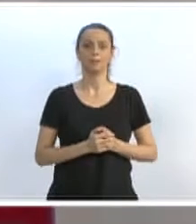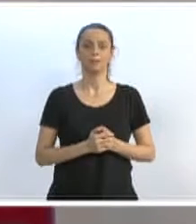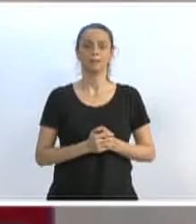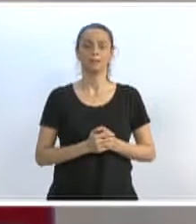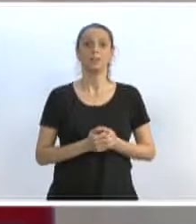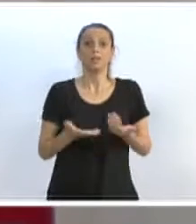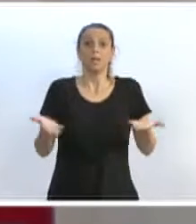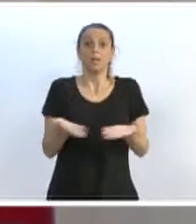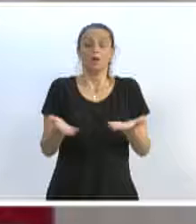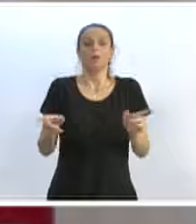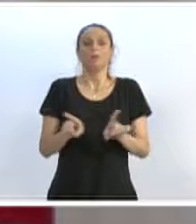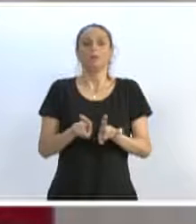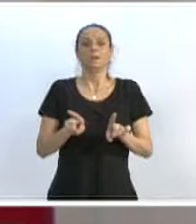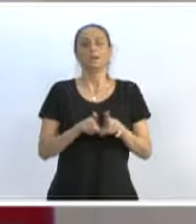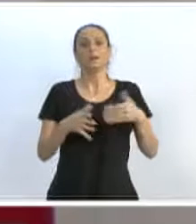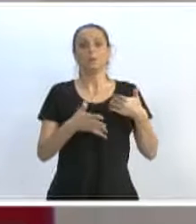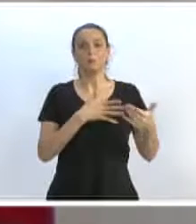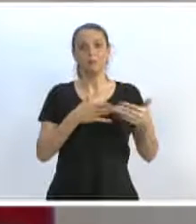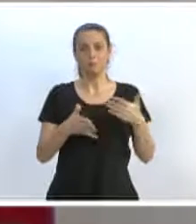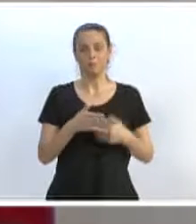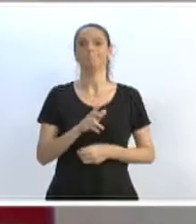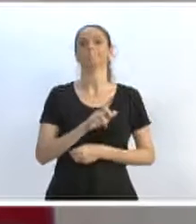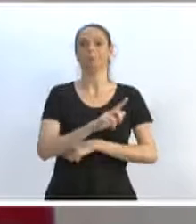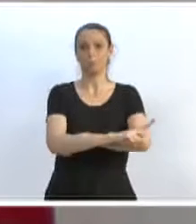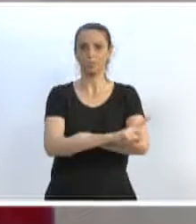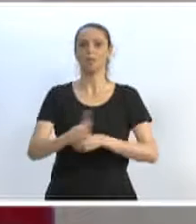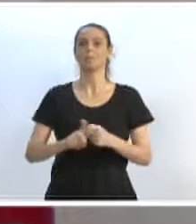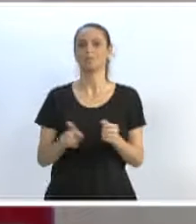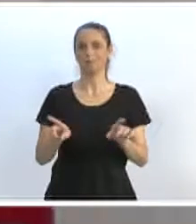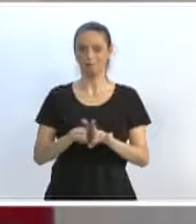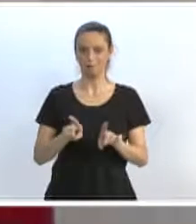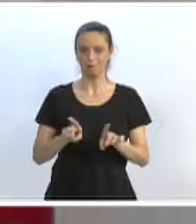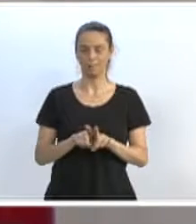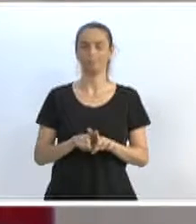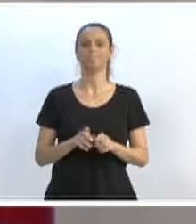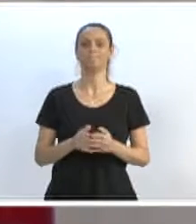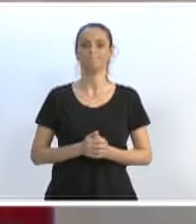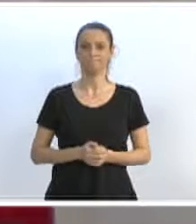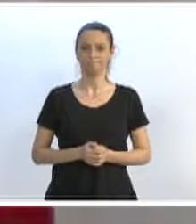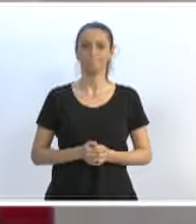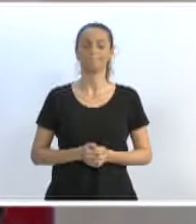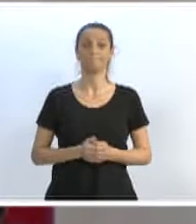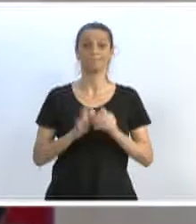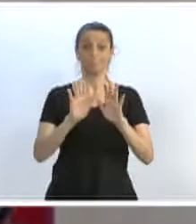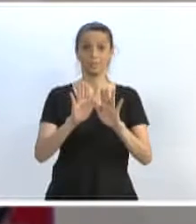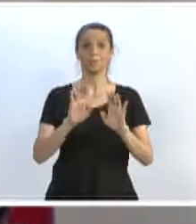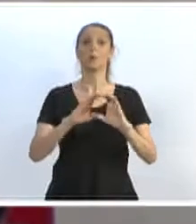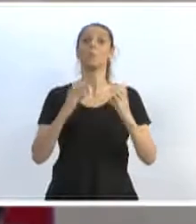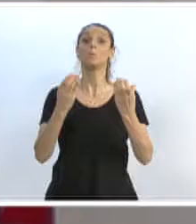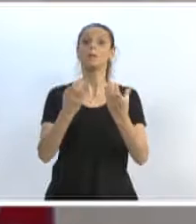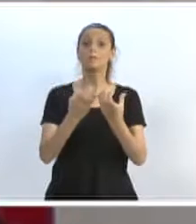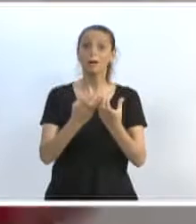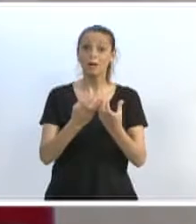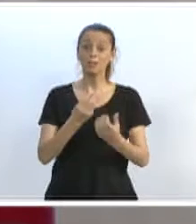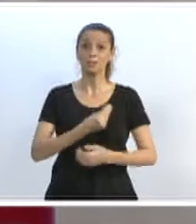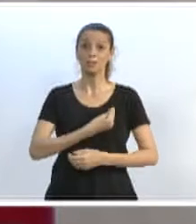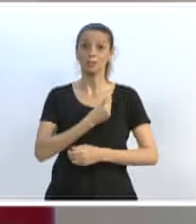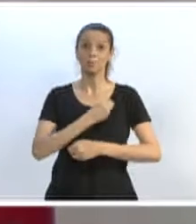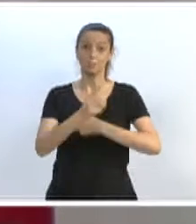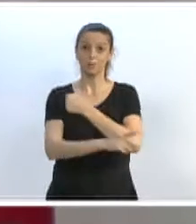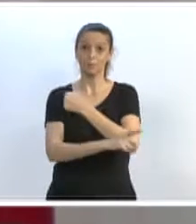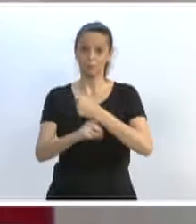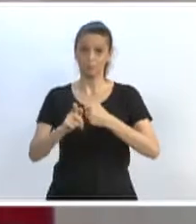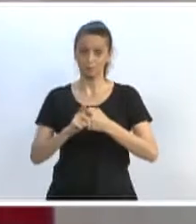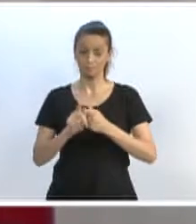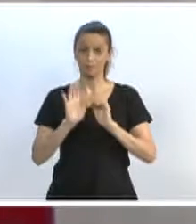e agora o terminal Grande Garcia. Atenção, comunidade do Grande Garcia. Nem a